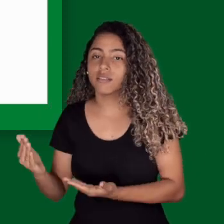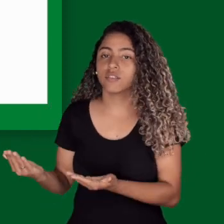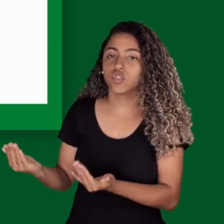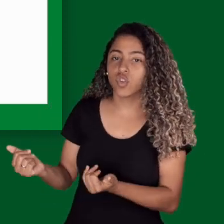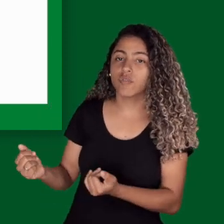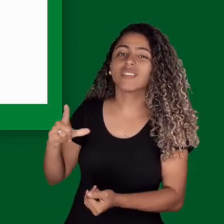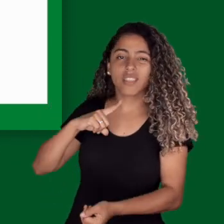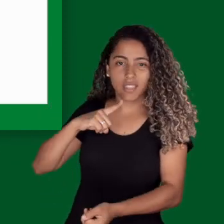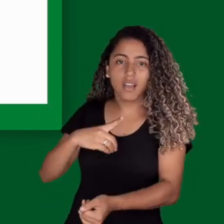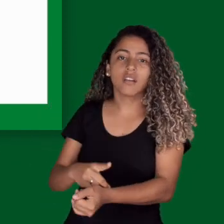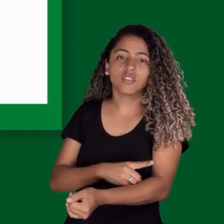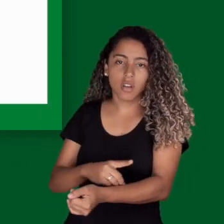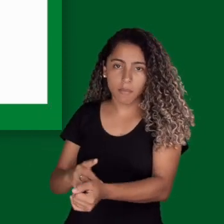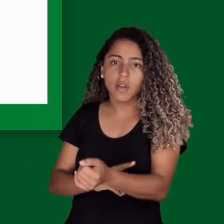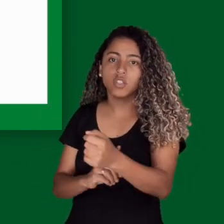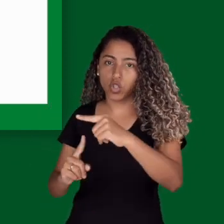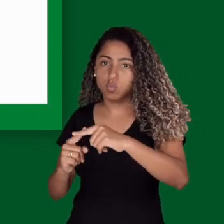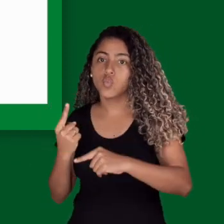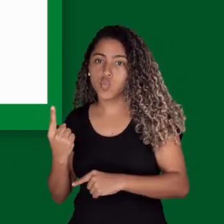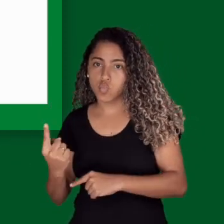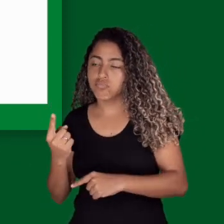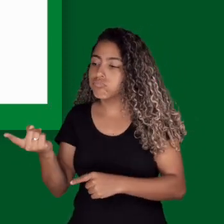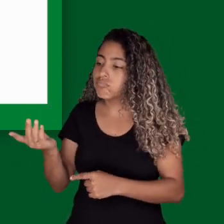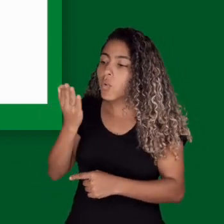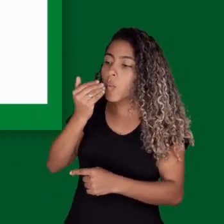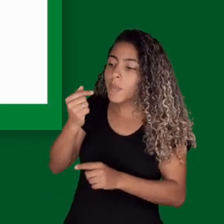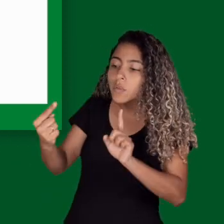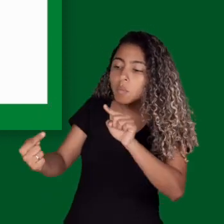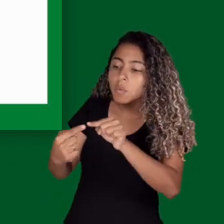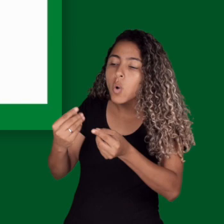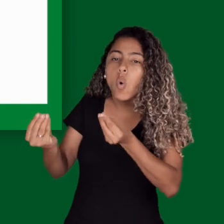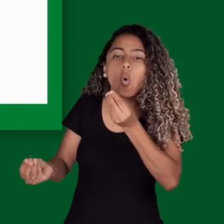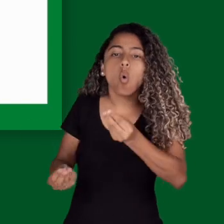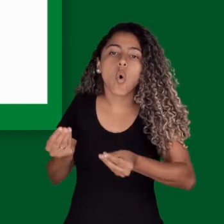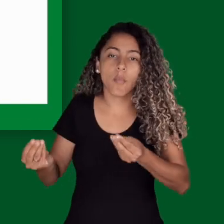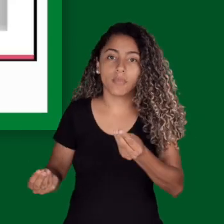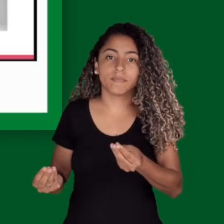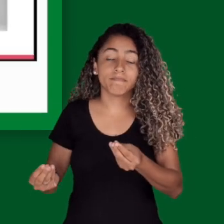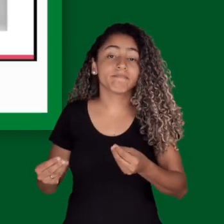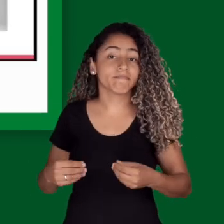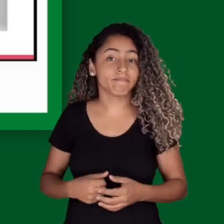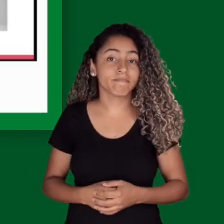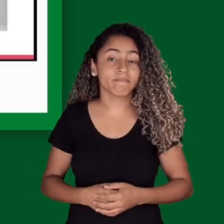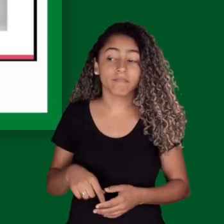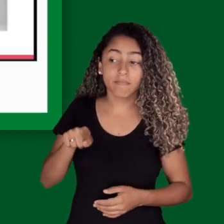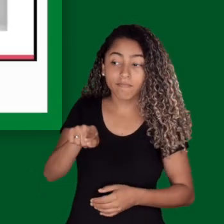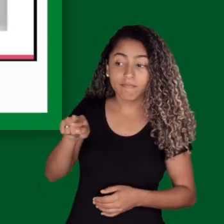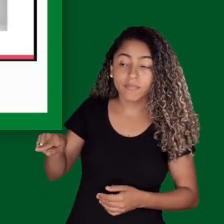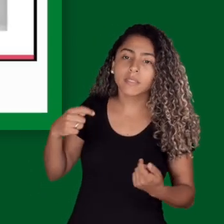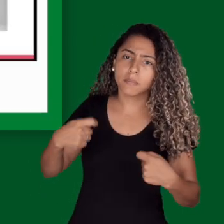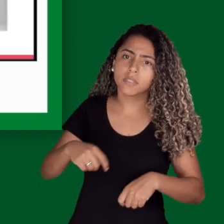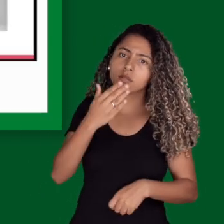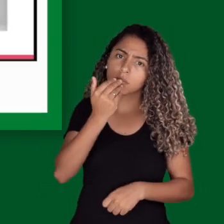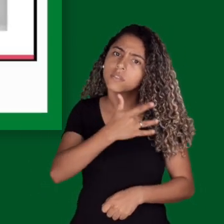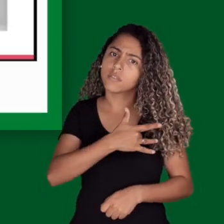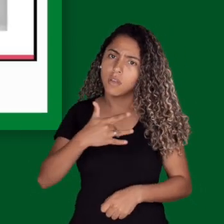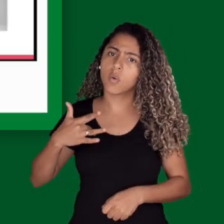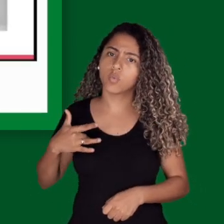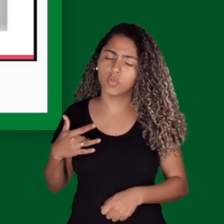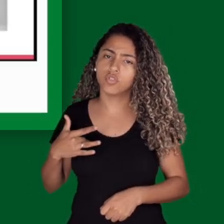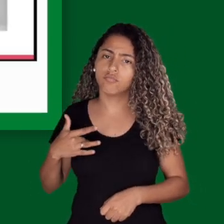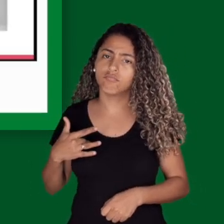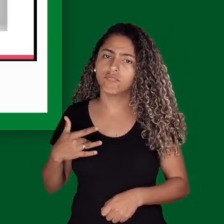a alimentação para crianças e adolescentes que têm o diagnóstico do diabetes tipo 1. Bom, então a recomendação para essas crianças é de uma